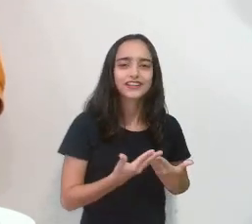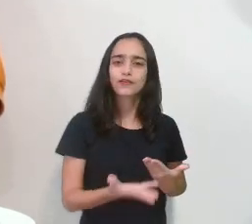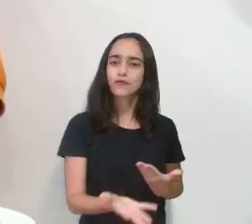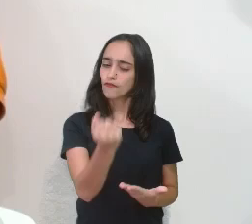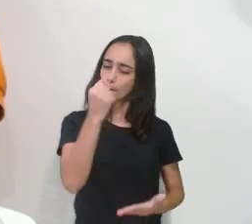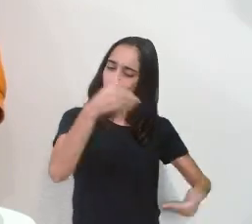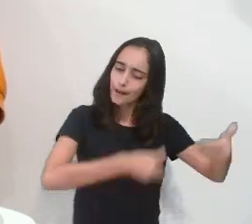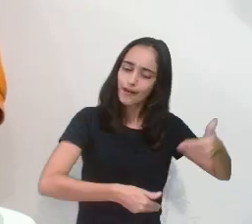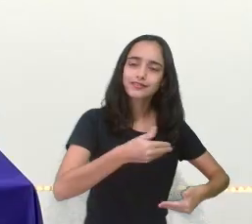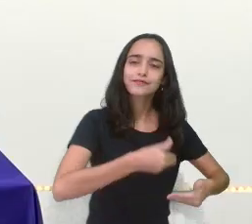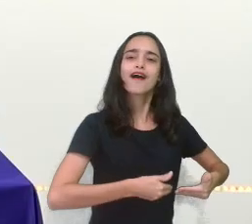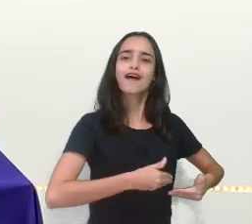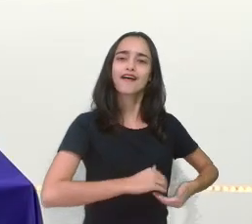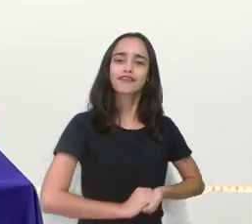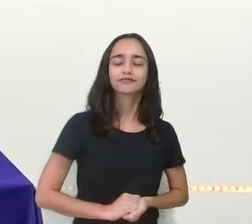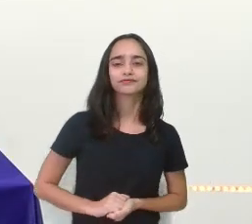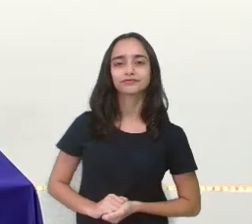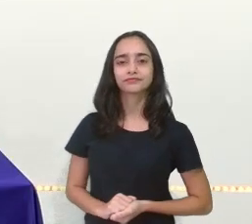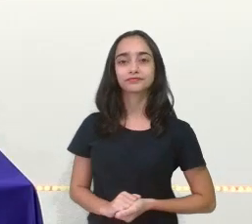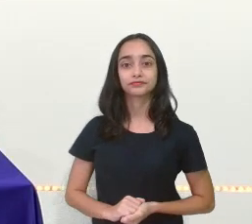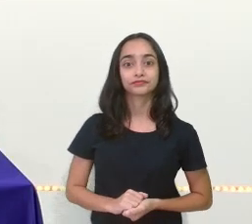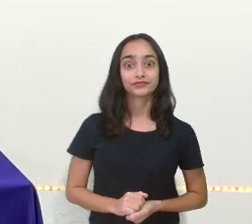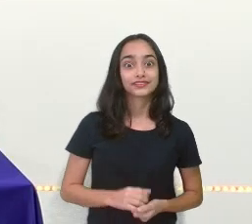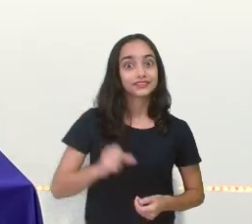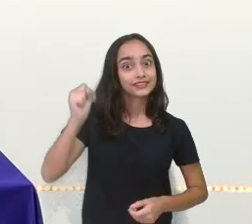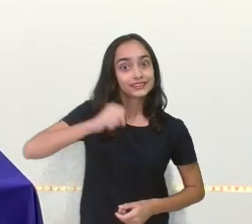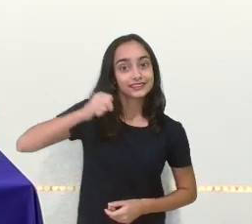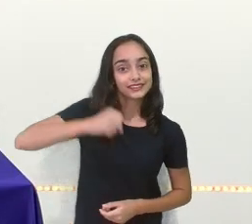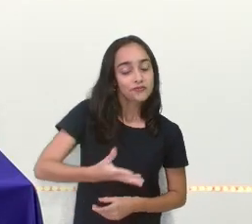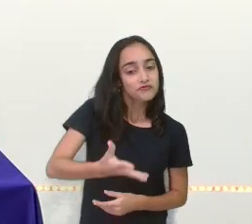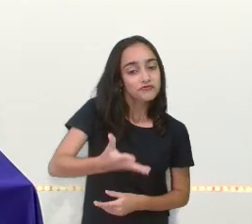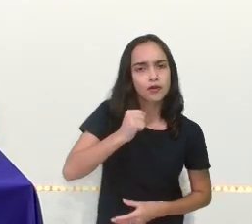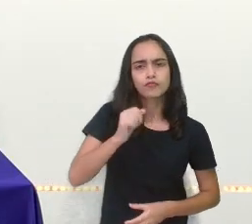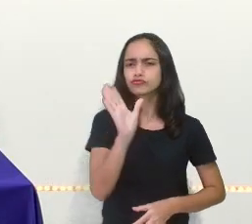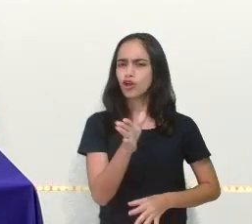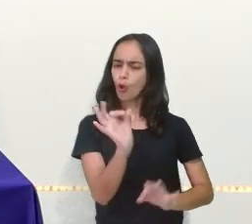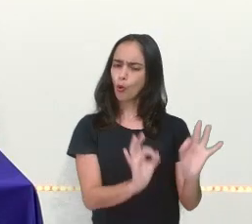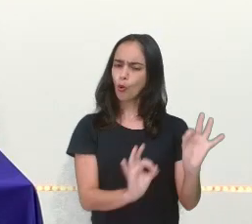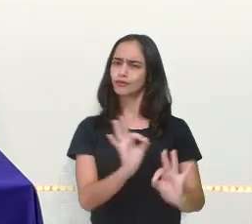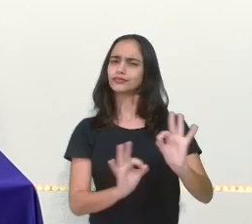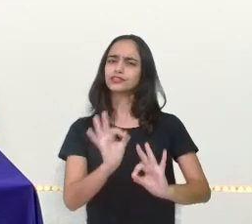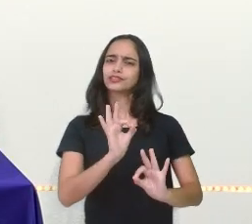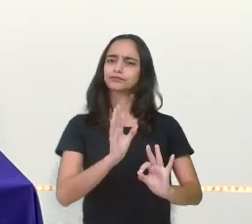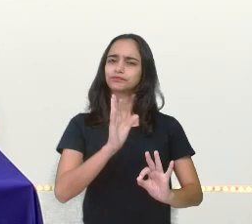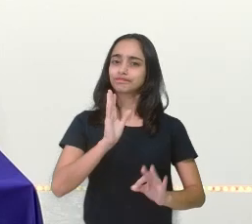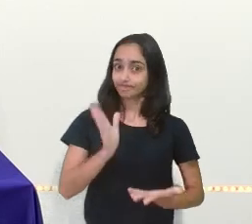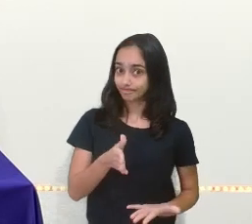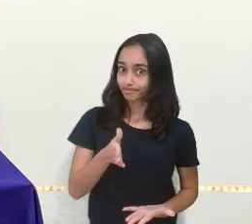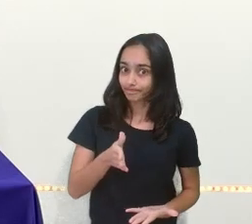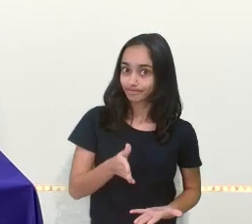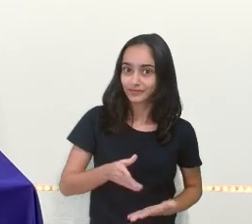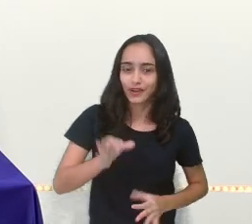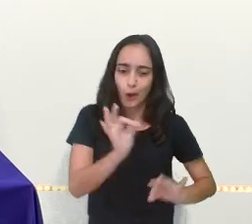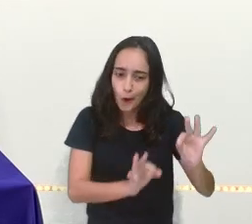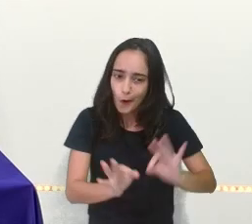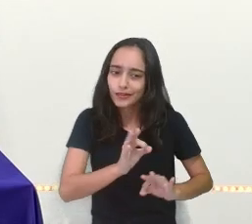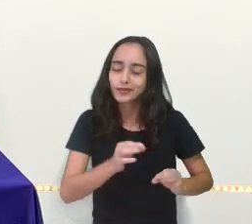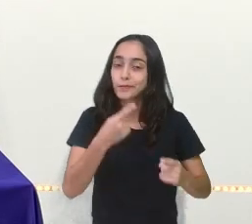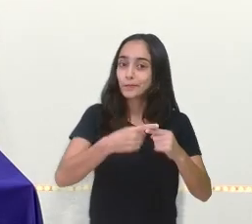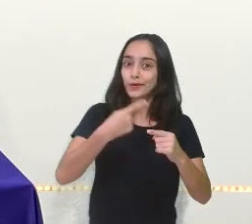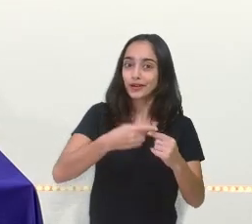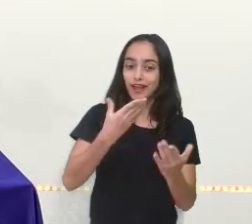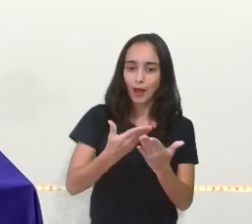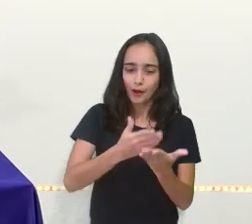show de bola. Isso mesmo, vamos lá, todo mundo aí já se organizou, se organiza que a aula já vai